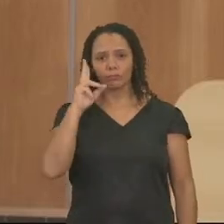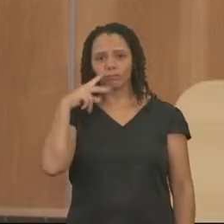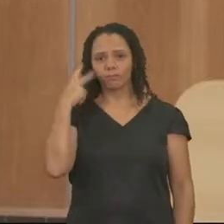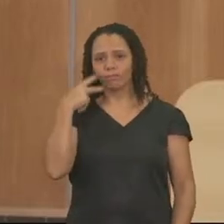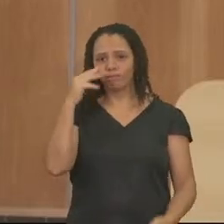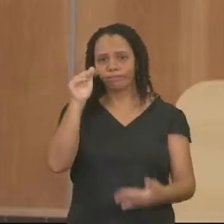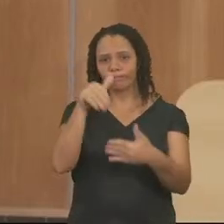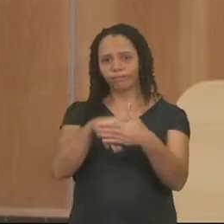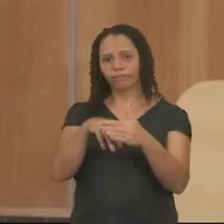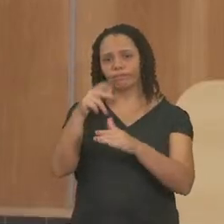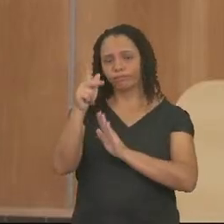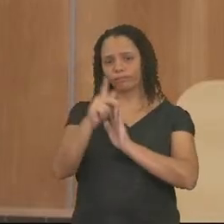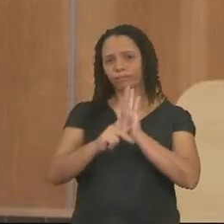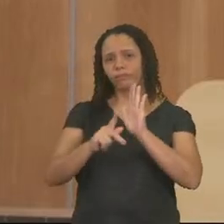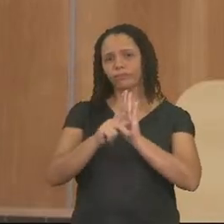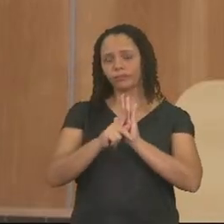projeto.